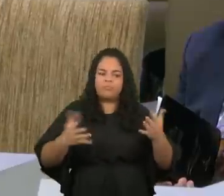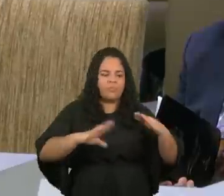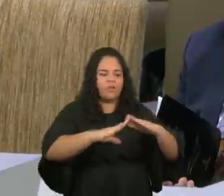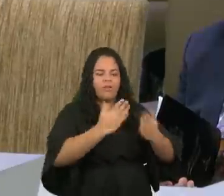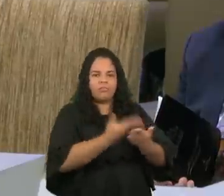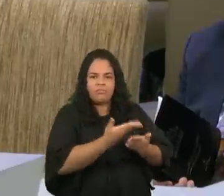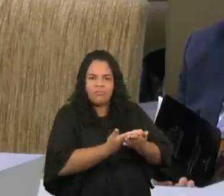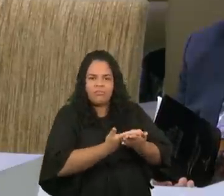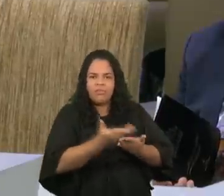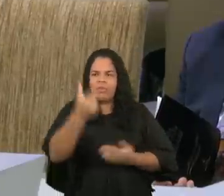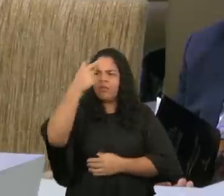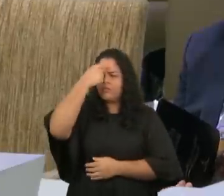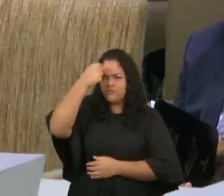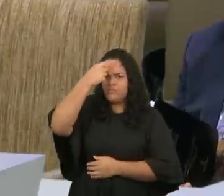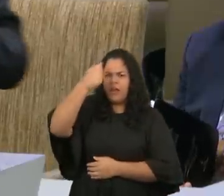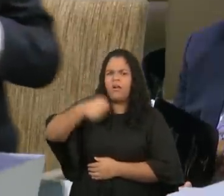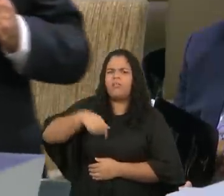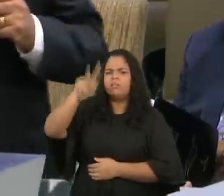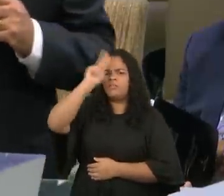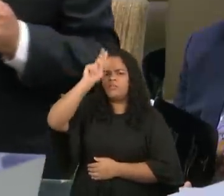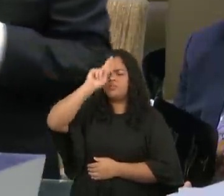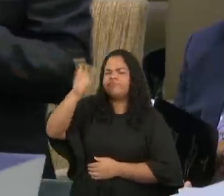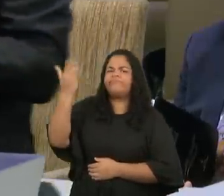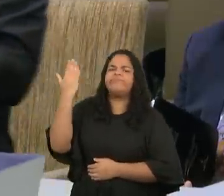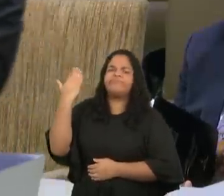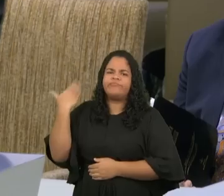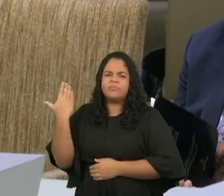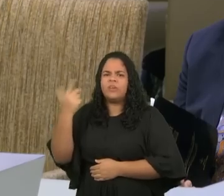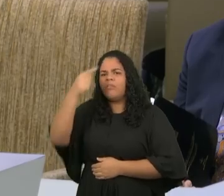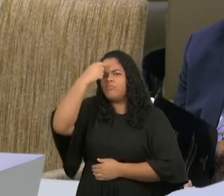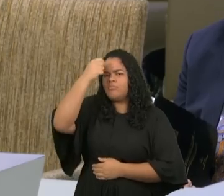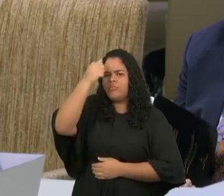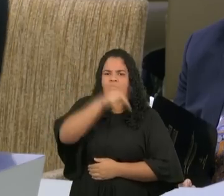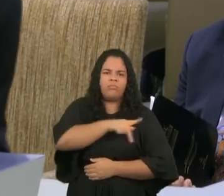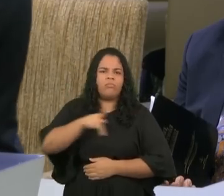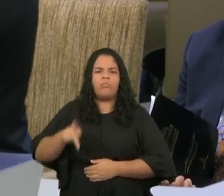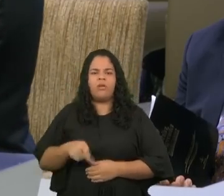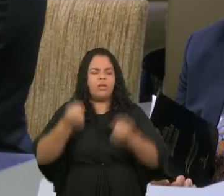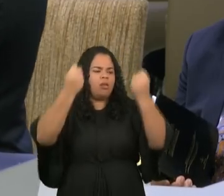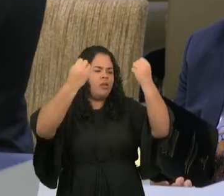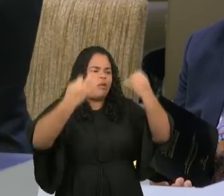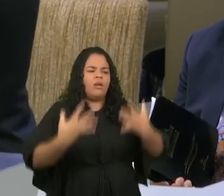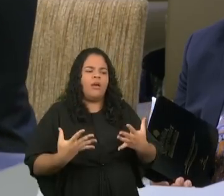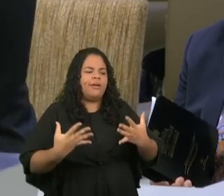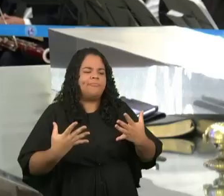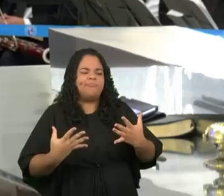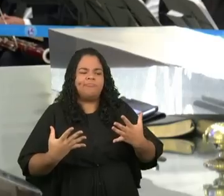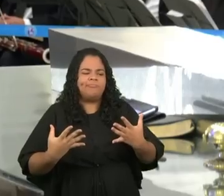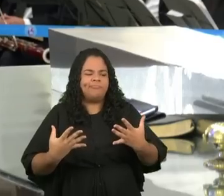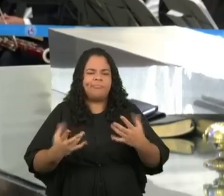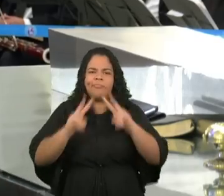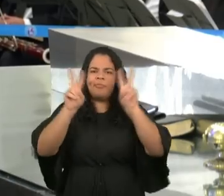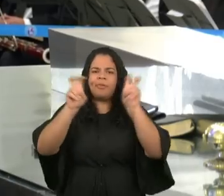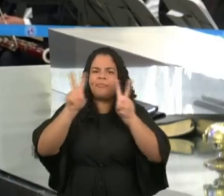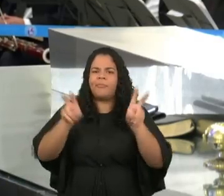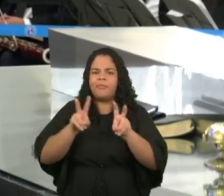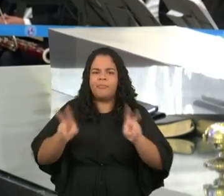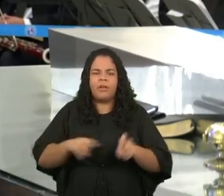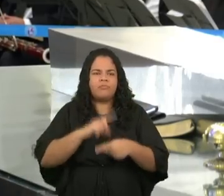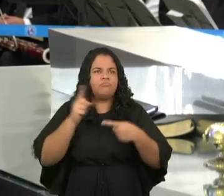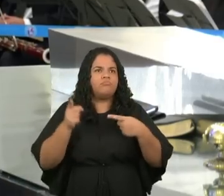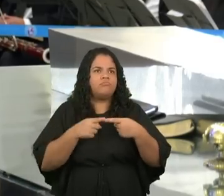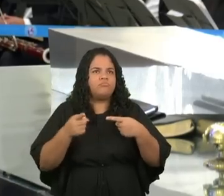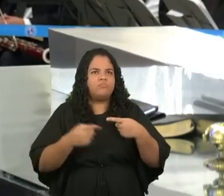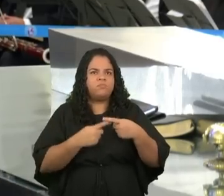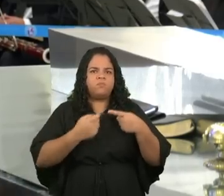que falava na faculdade sobre aborto, sobre tendências de ideologias